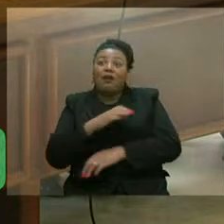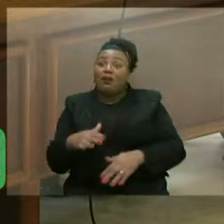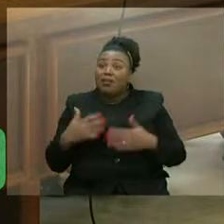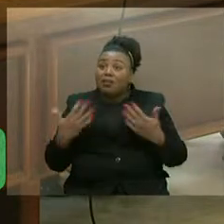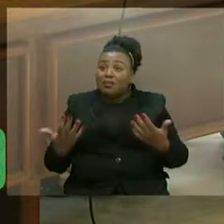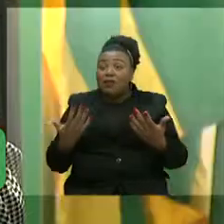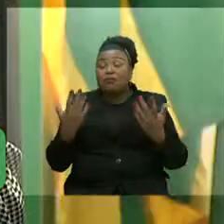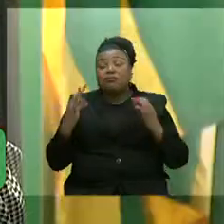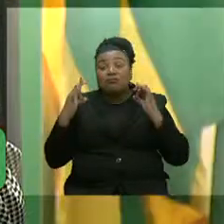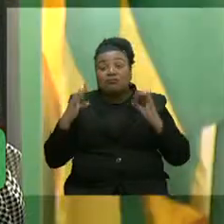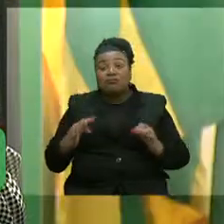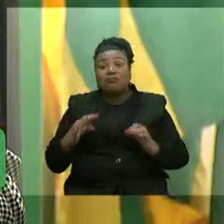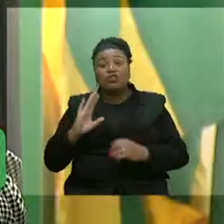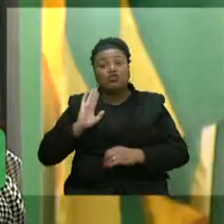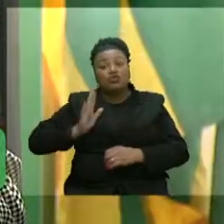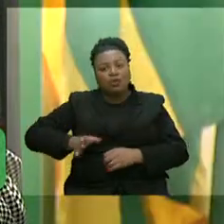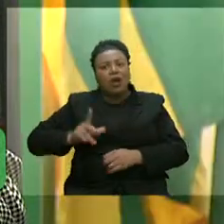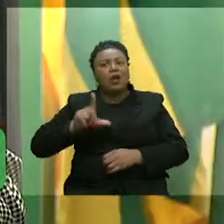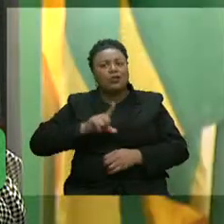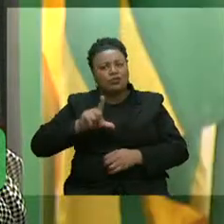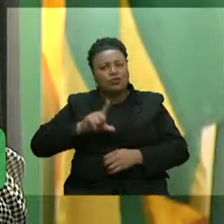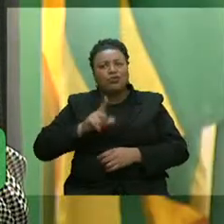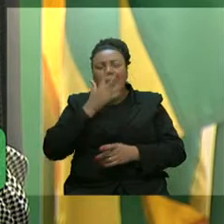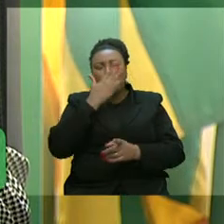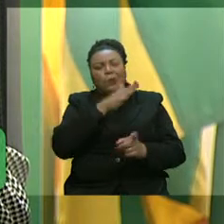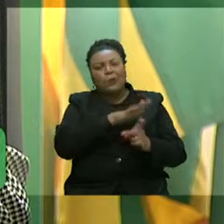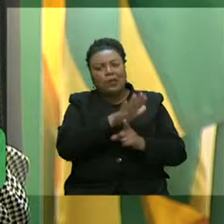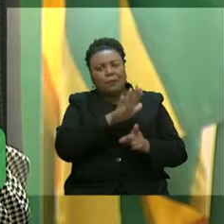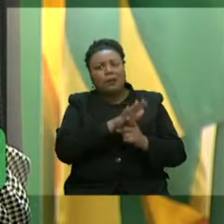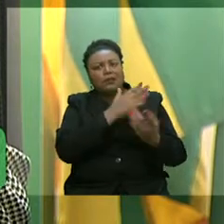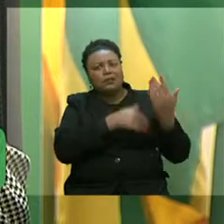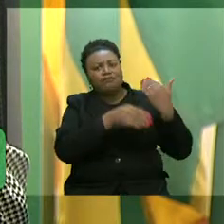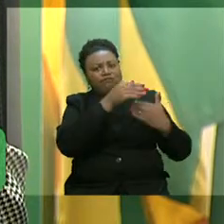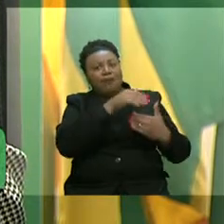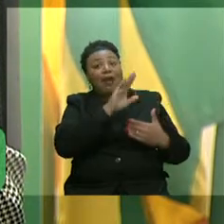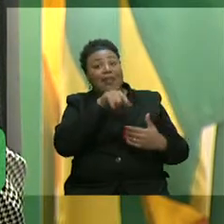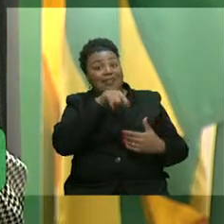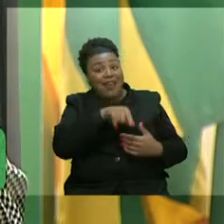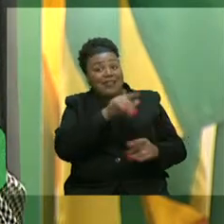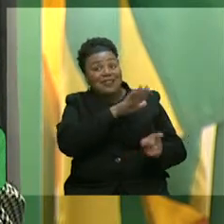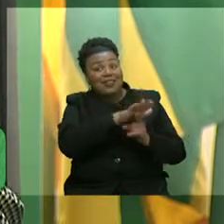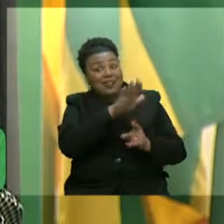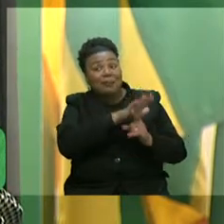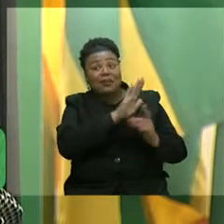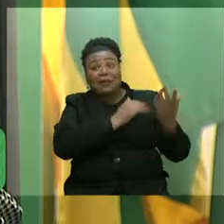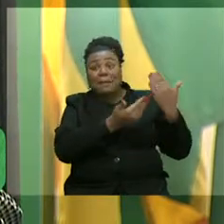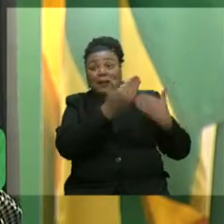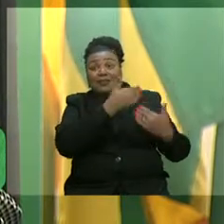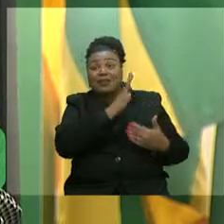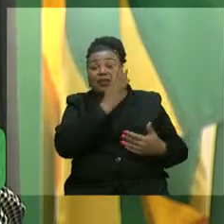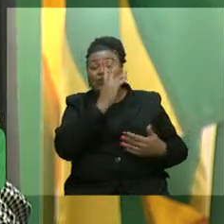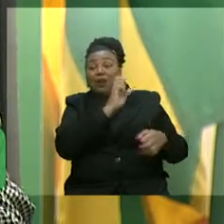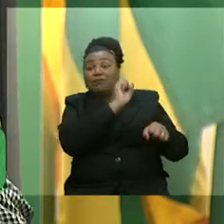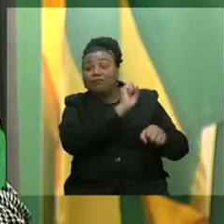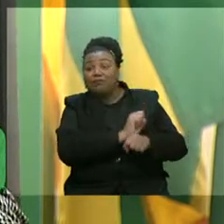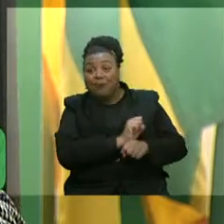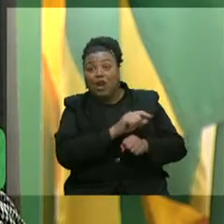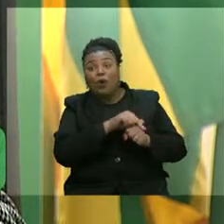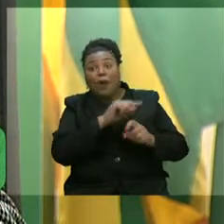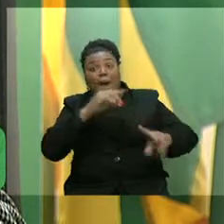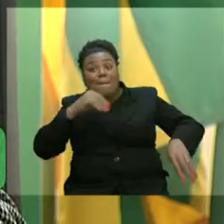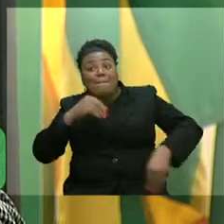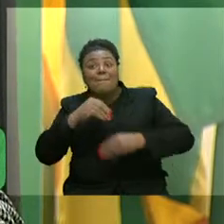Então, evidentemente que já tínhamos demanda reprimida e esta demanda reprimida se